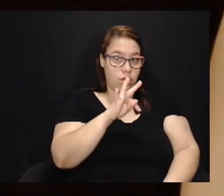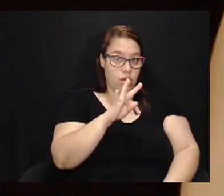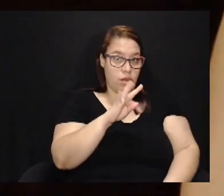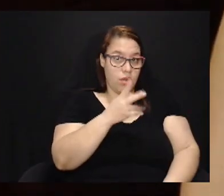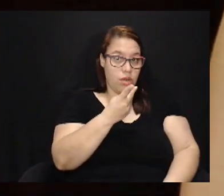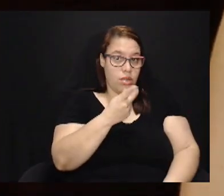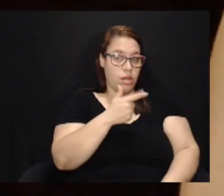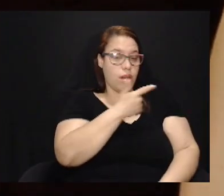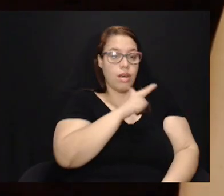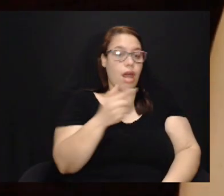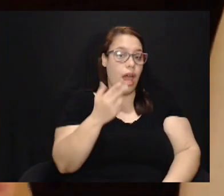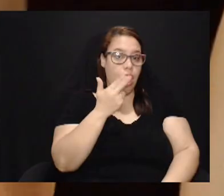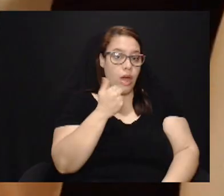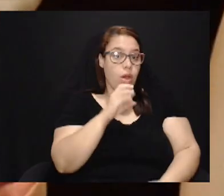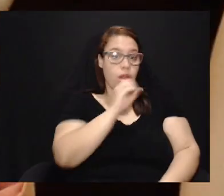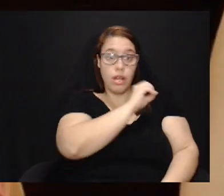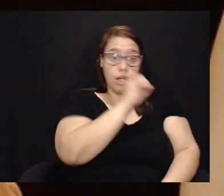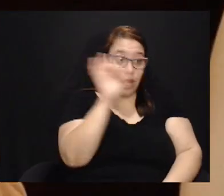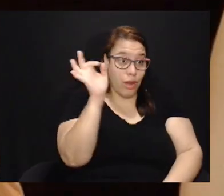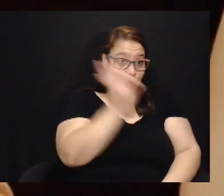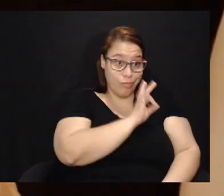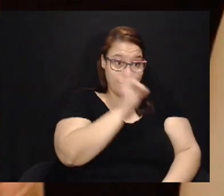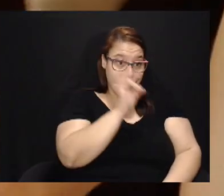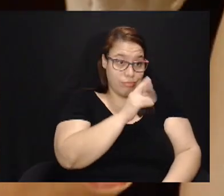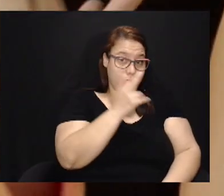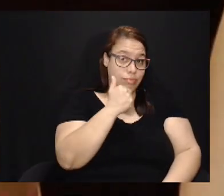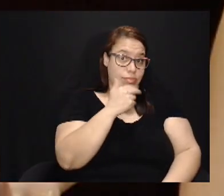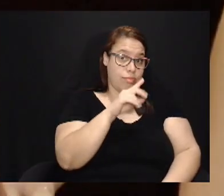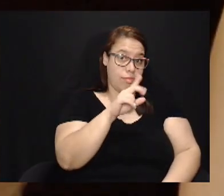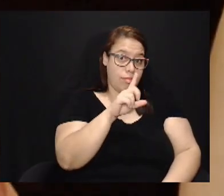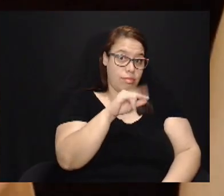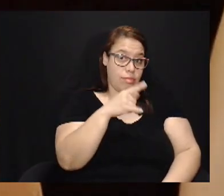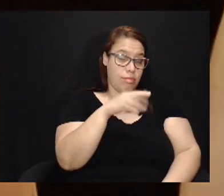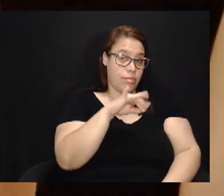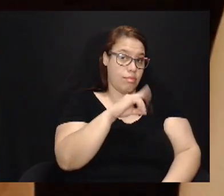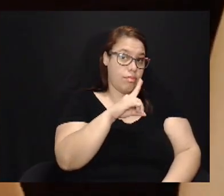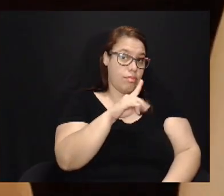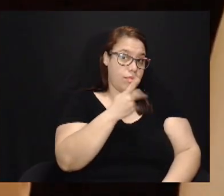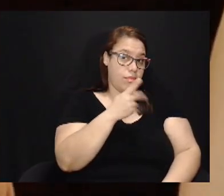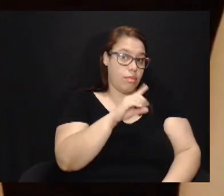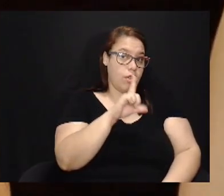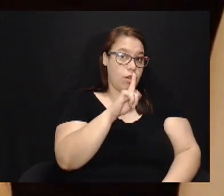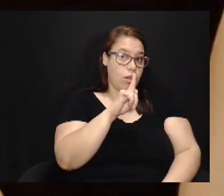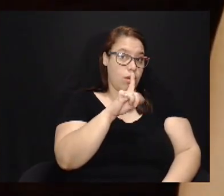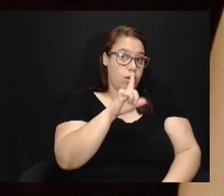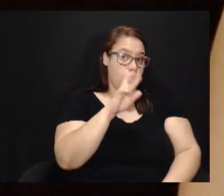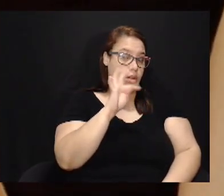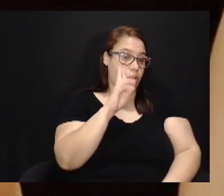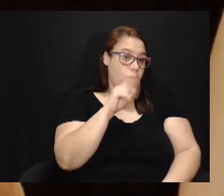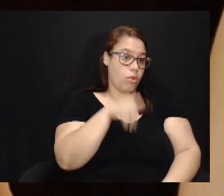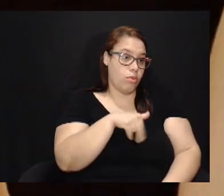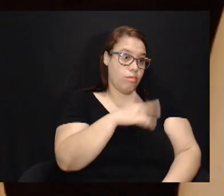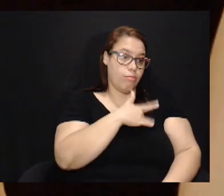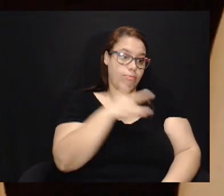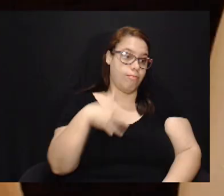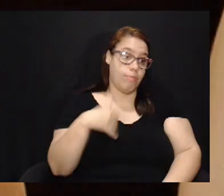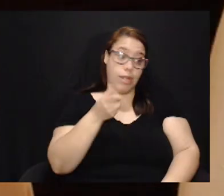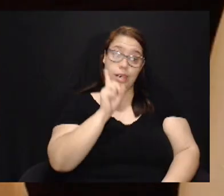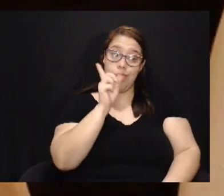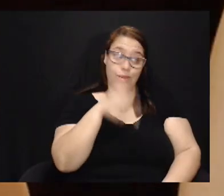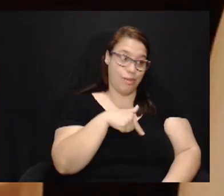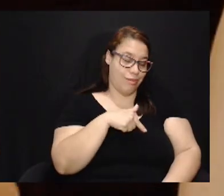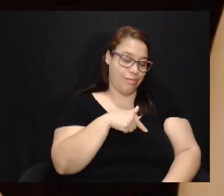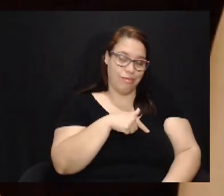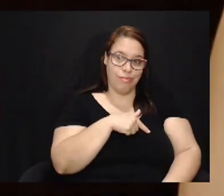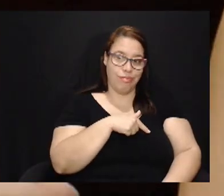nutriente. É zero nutritivo, porém é light, porém é diet, porém não tem glúten. E aí entende-se como saudável, e não é. Ao passo que nem